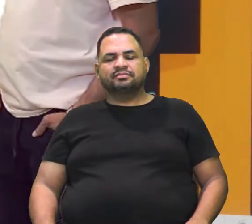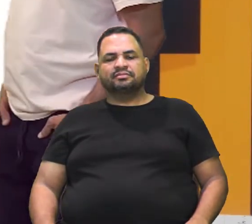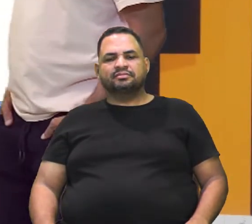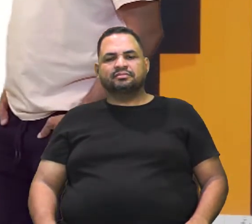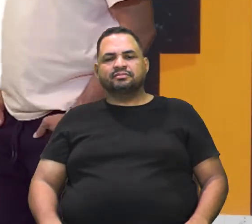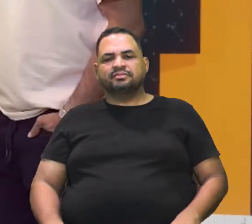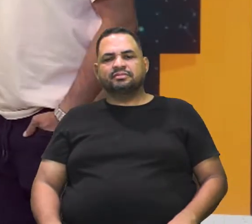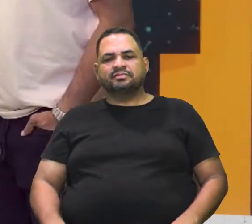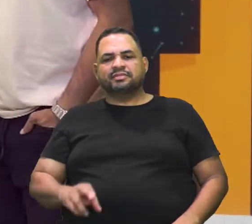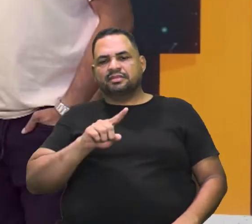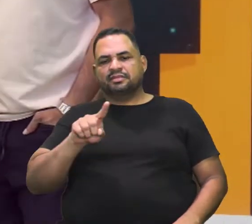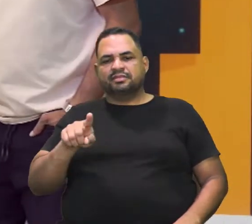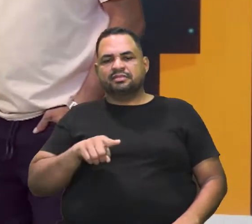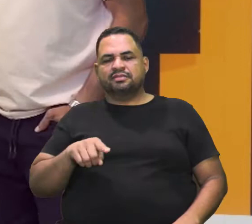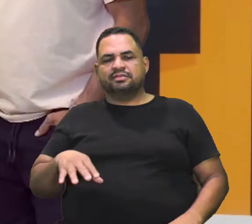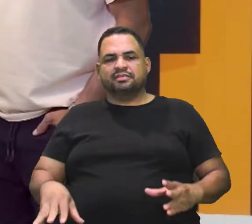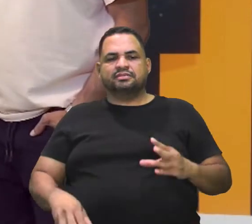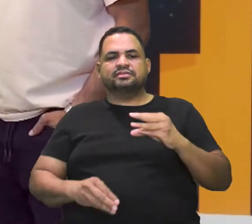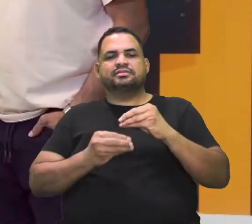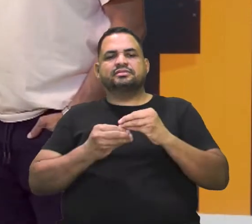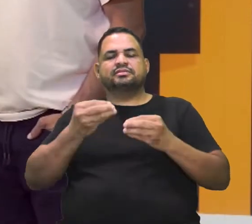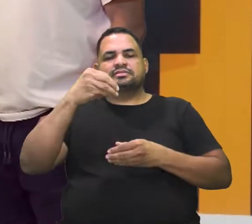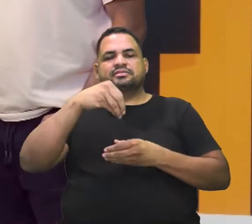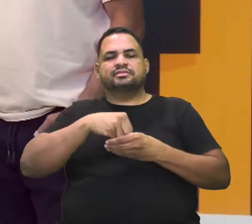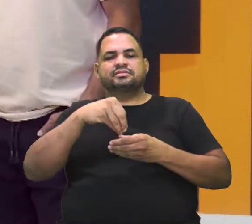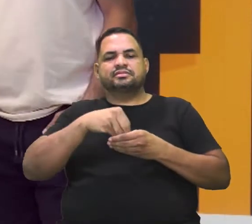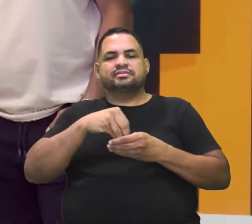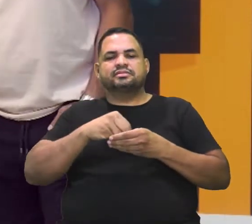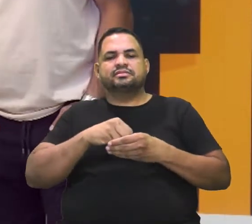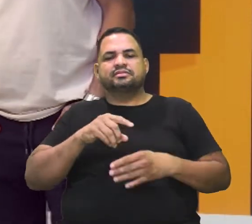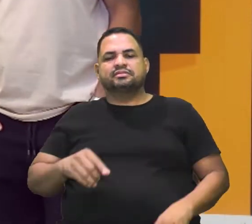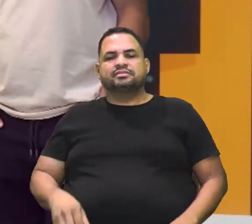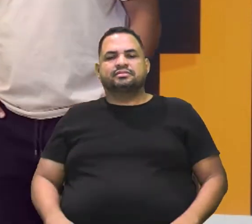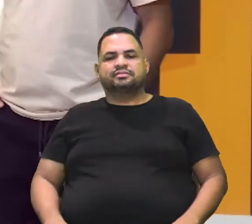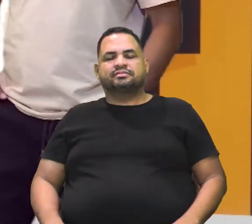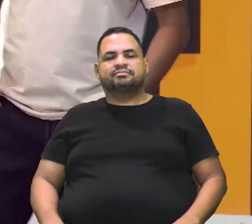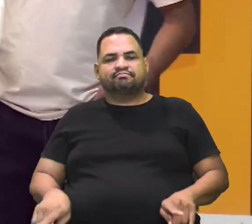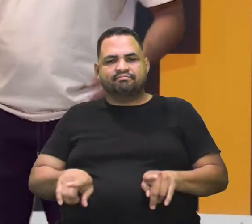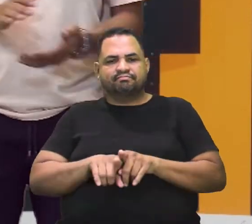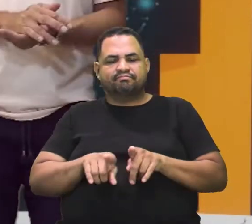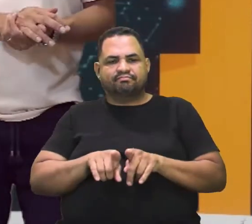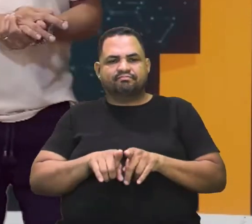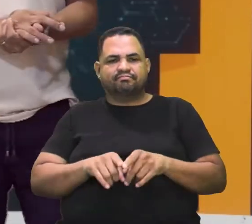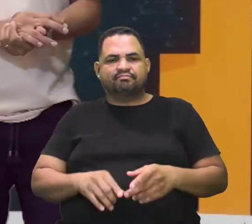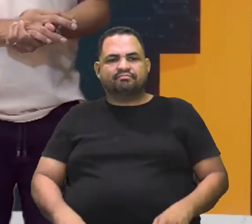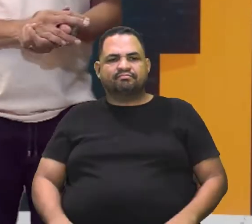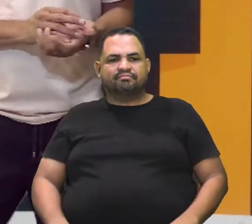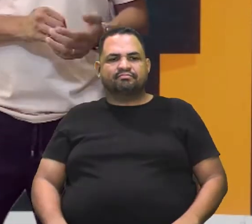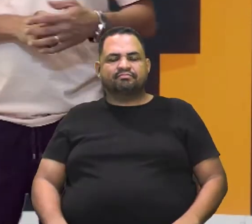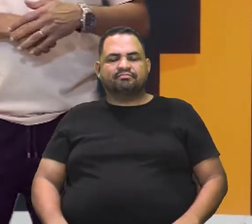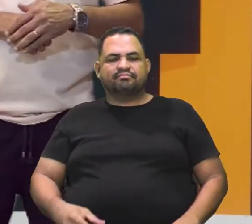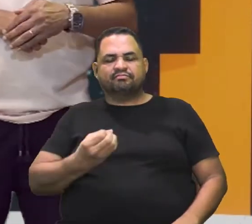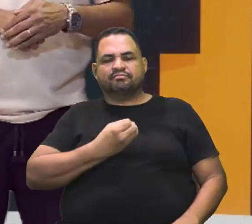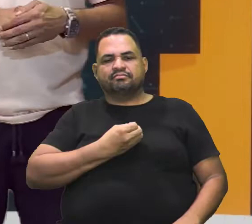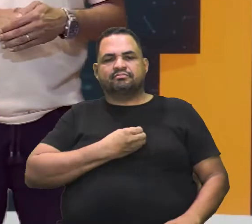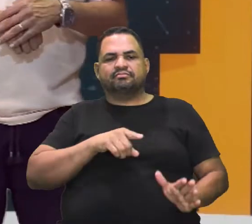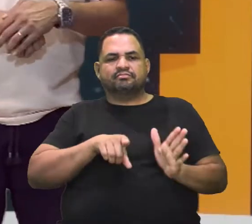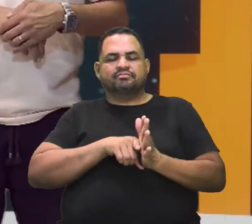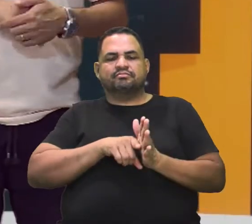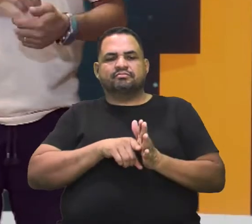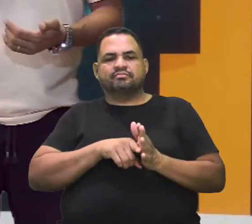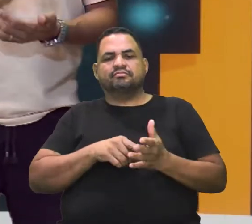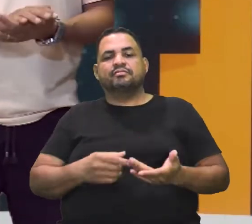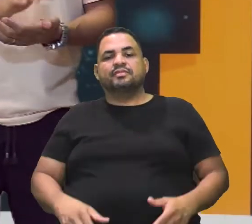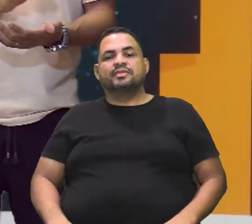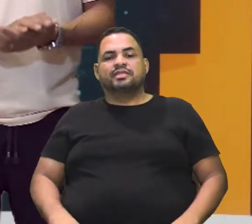racional envolve os inteiros, está dentro dos inteiros? Está dentro dos racionais também. Então, o número menos 5 é